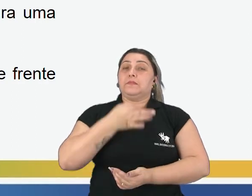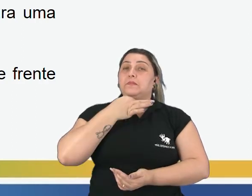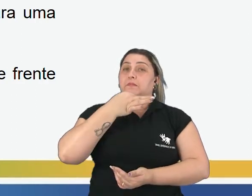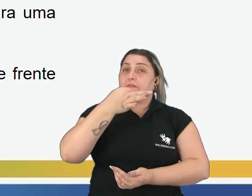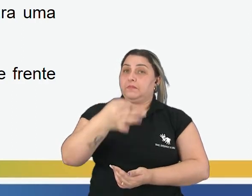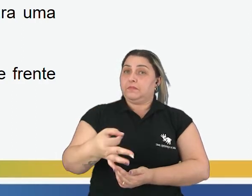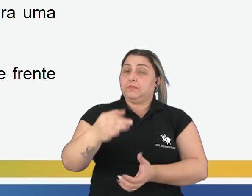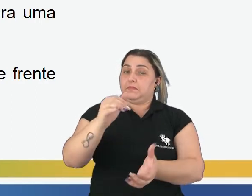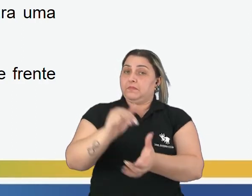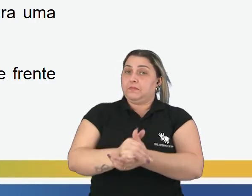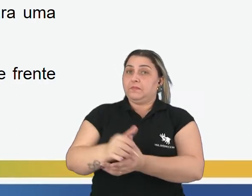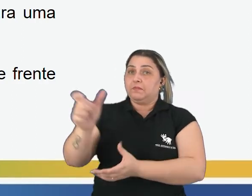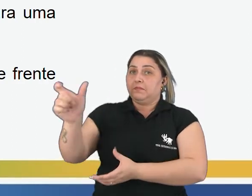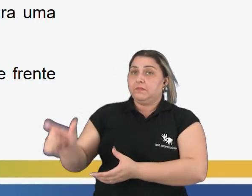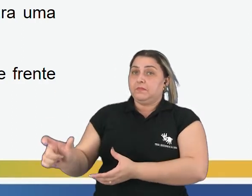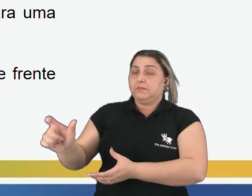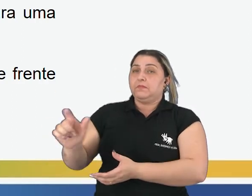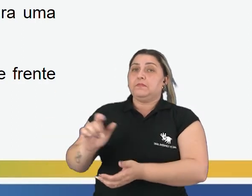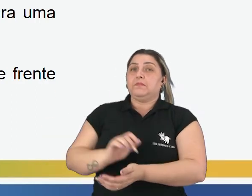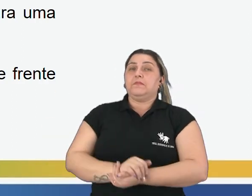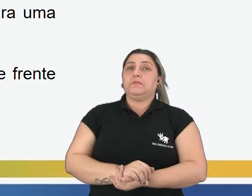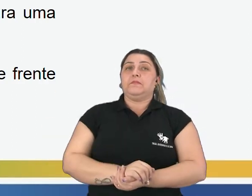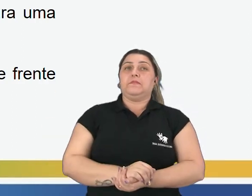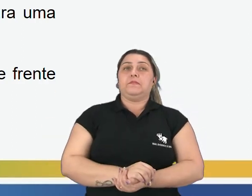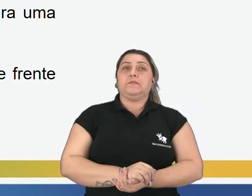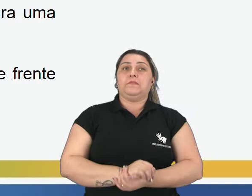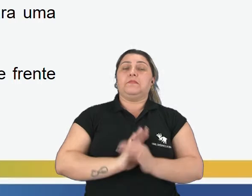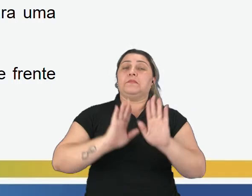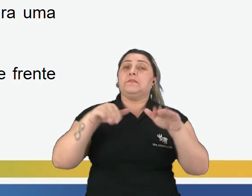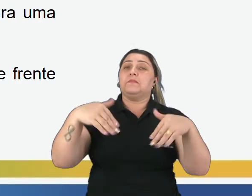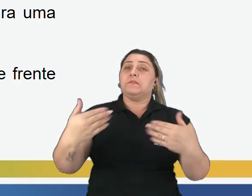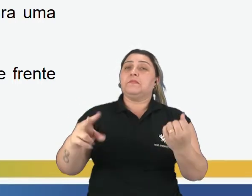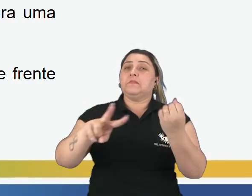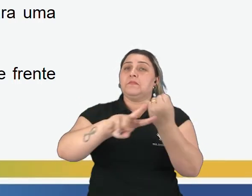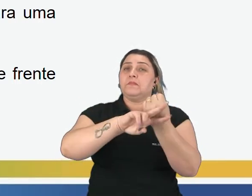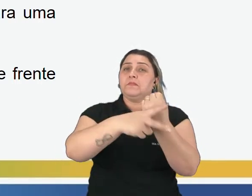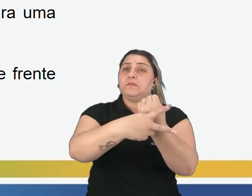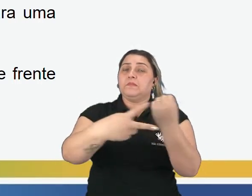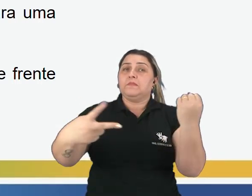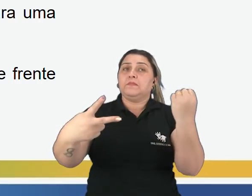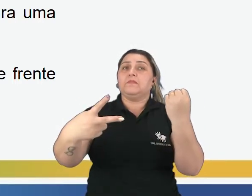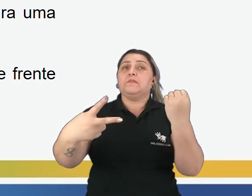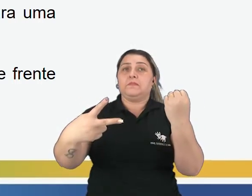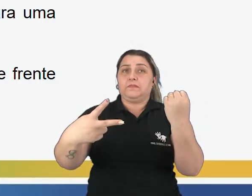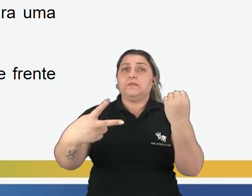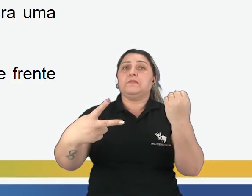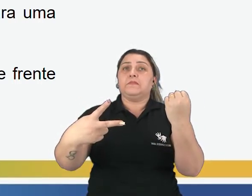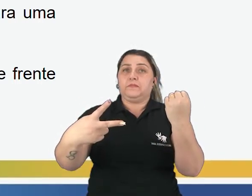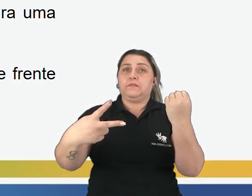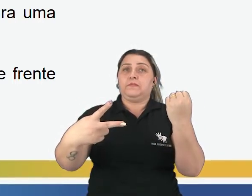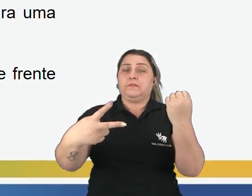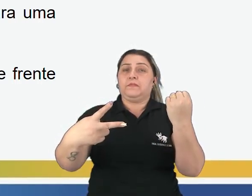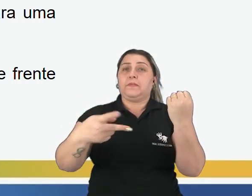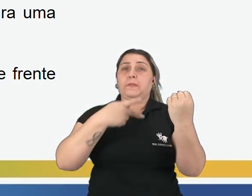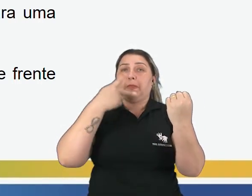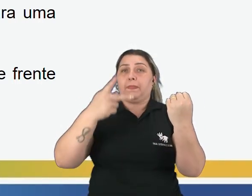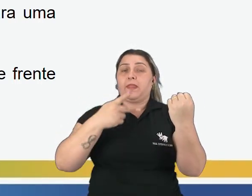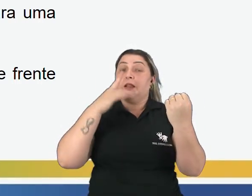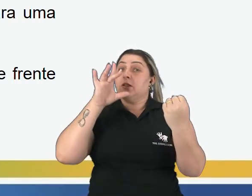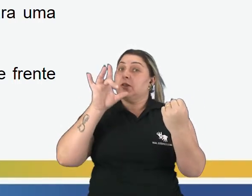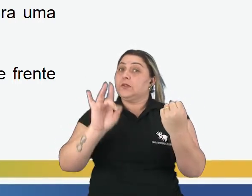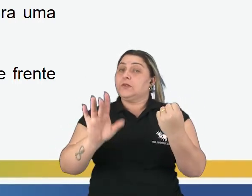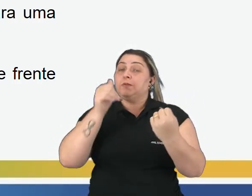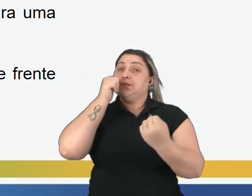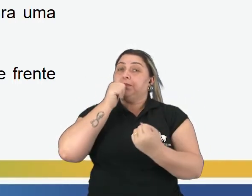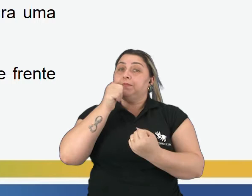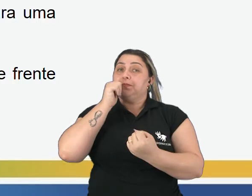opinião do marido sobre isso. E qual é a consequência que gerou pelo fato de ele dizer que o programa não